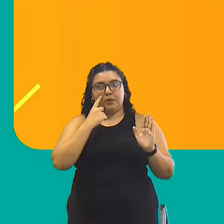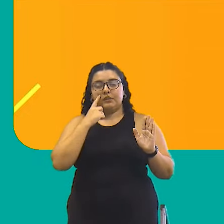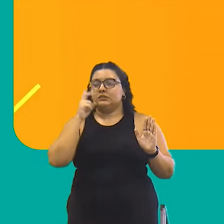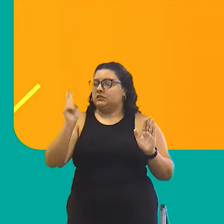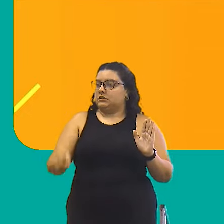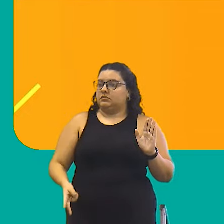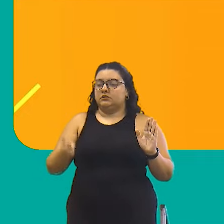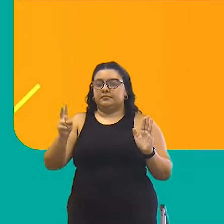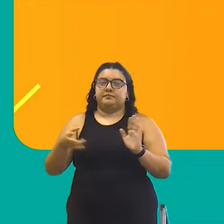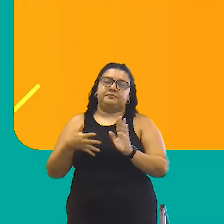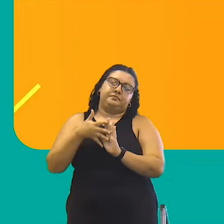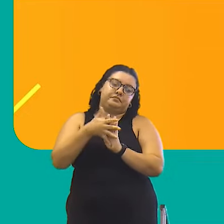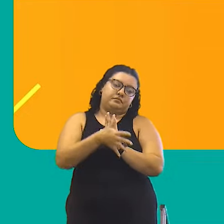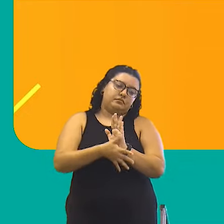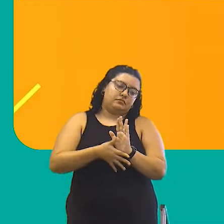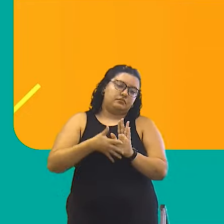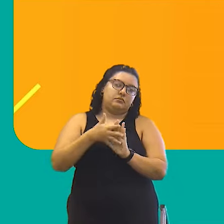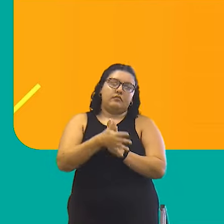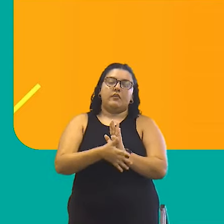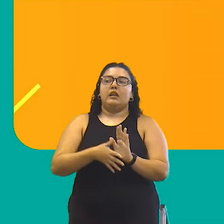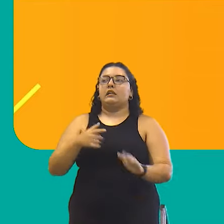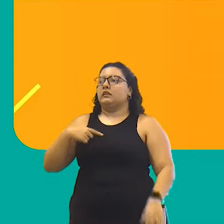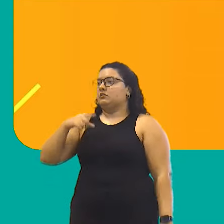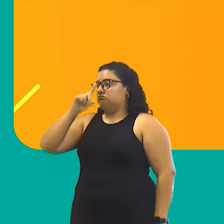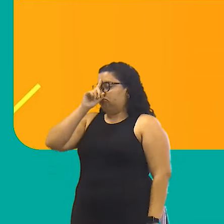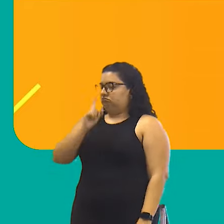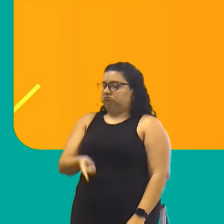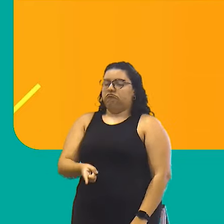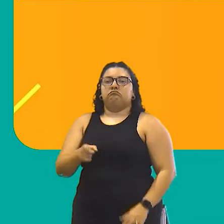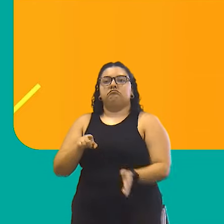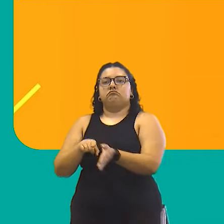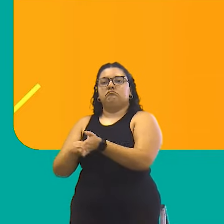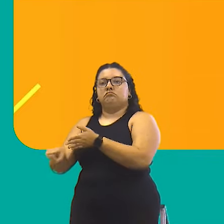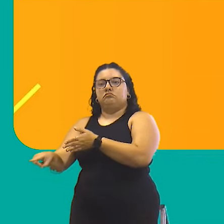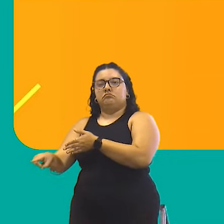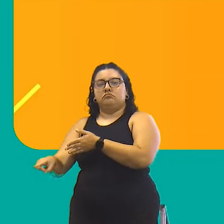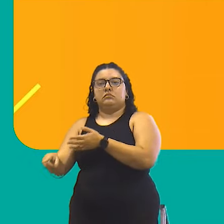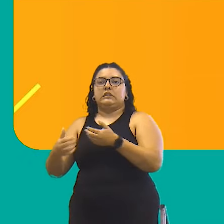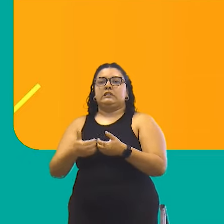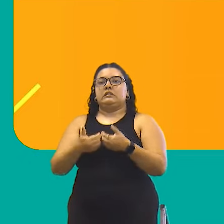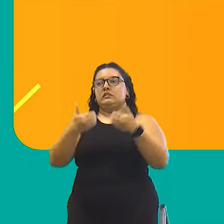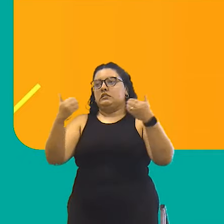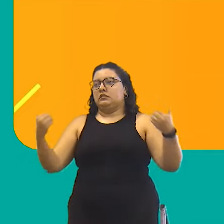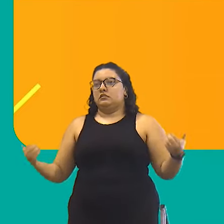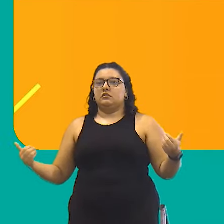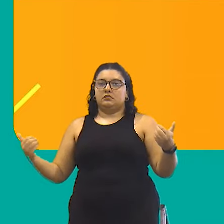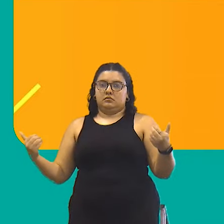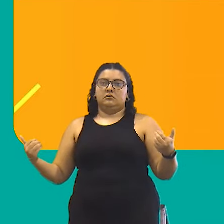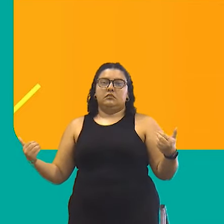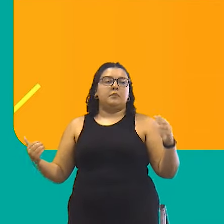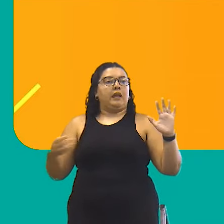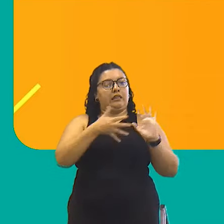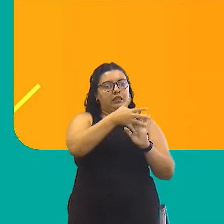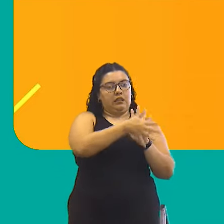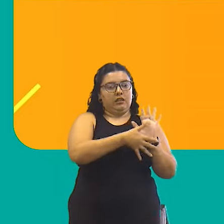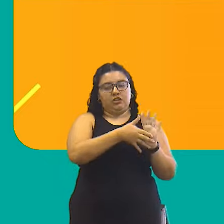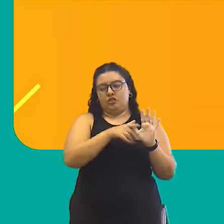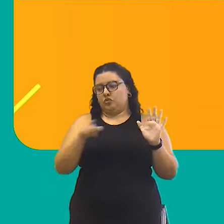questão do Enem tem o comando, a pergunta separada do enunciado.